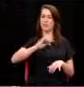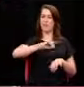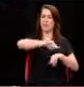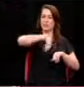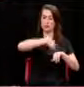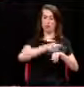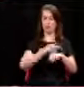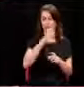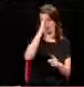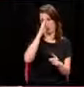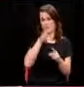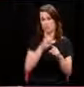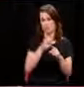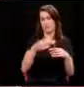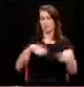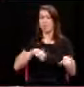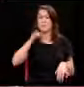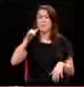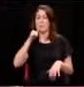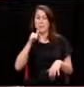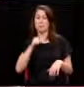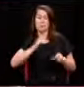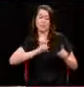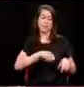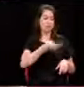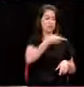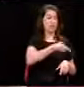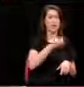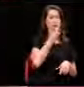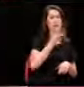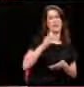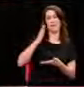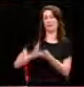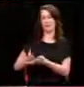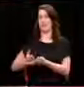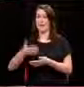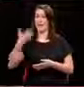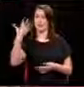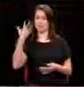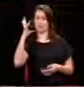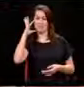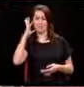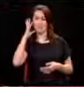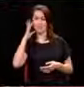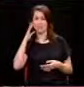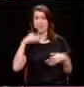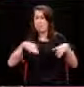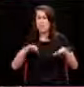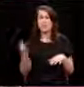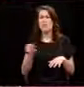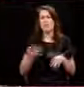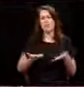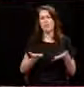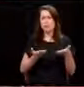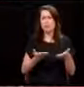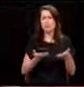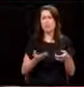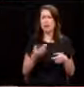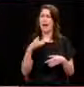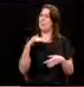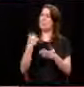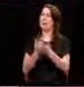a 24 horas, só está das 9 às 17. Okay. Mas já é uma grande ajuda, porque eles já ficam muito mais autónomos